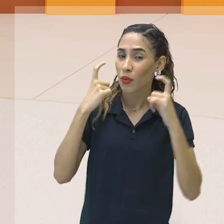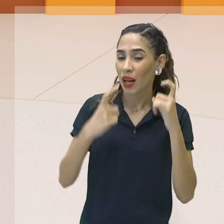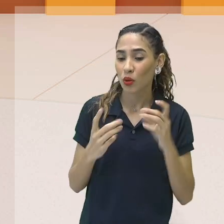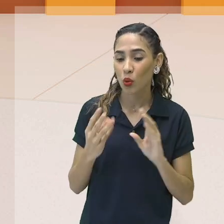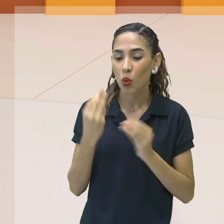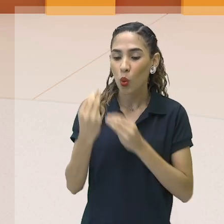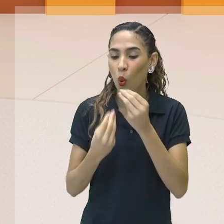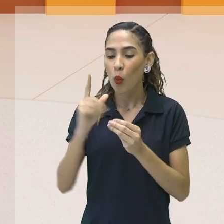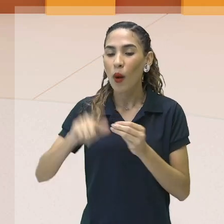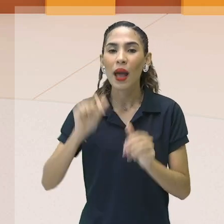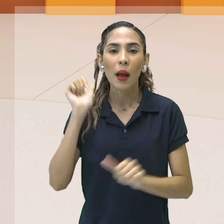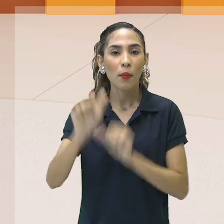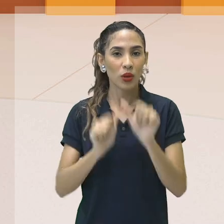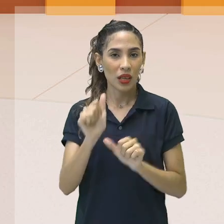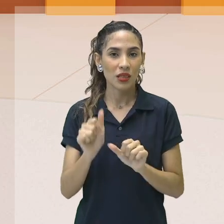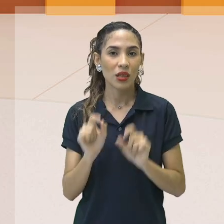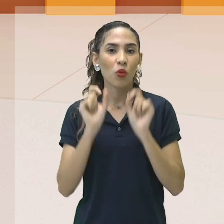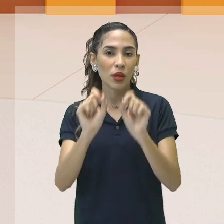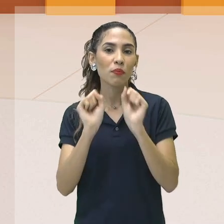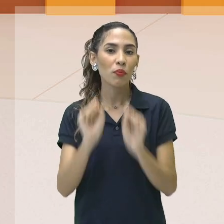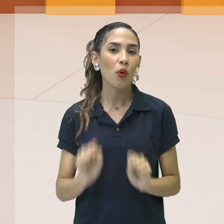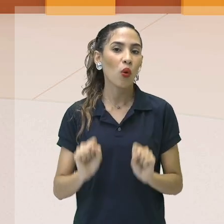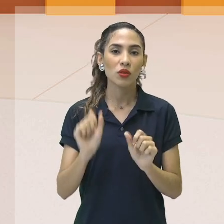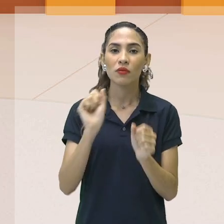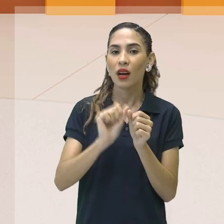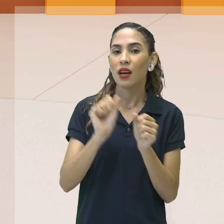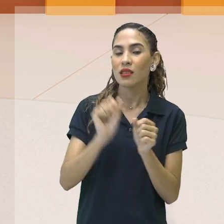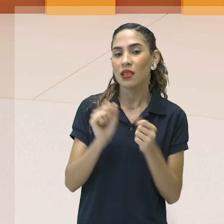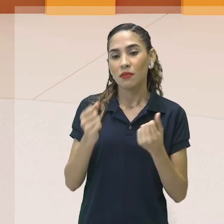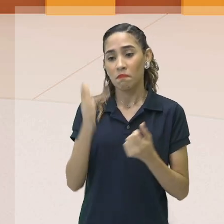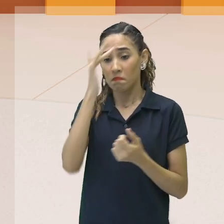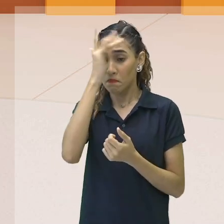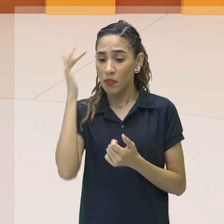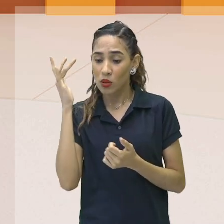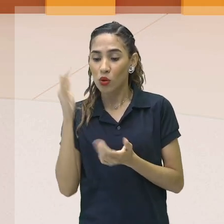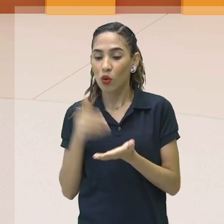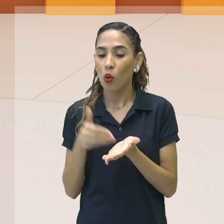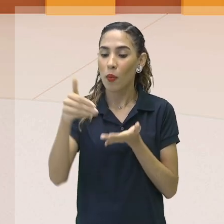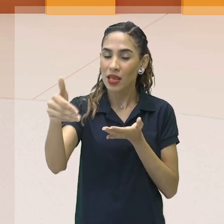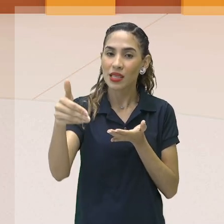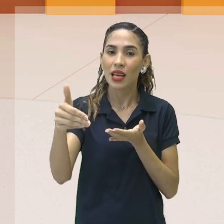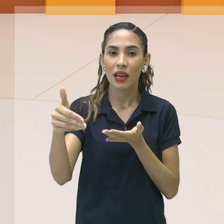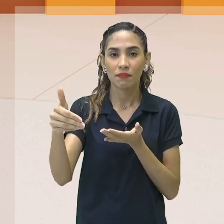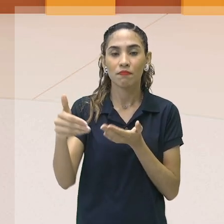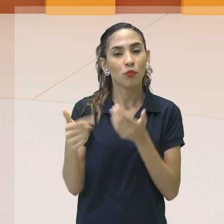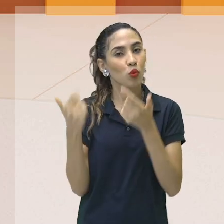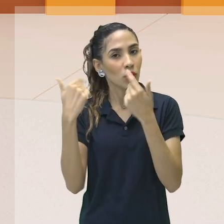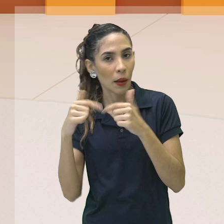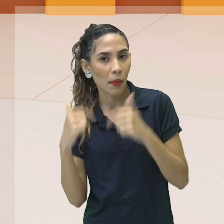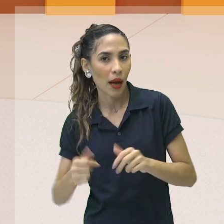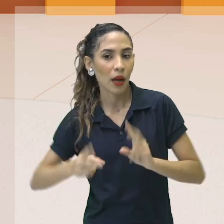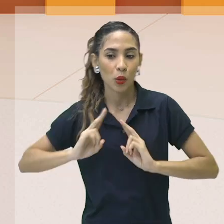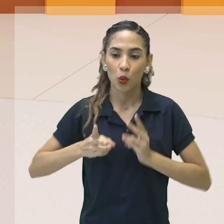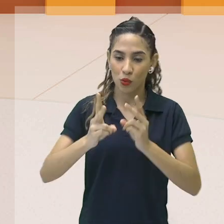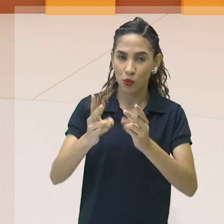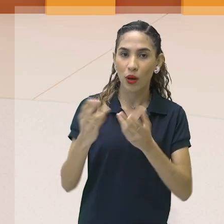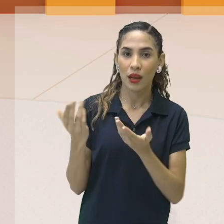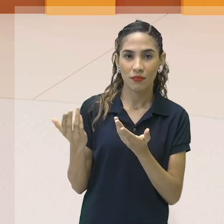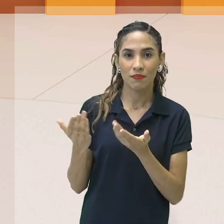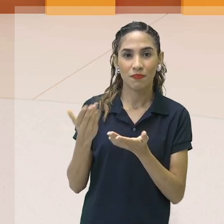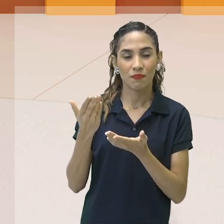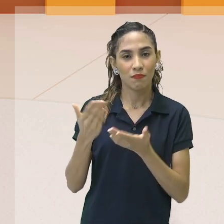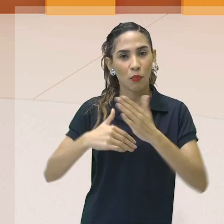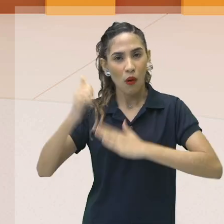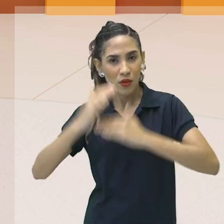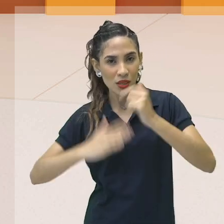transição? Né? O que pode ser feito para essas pessoas iniciarem uma carreira e continuar uma carreira, né? É sempre uma